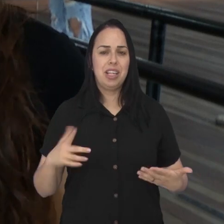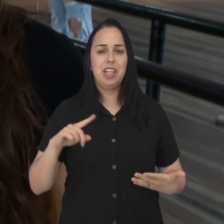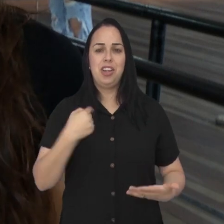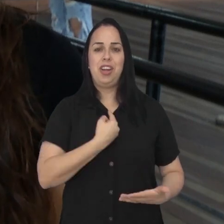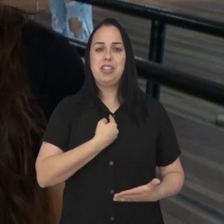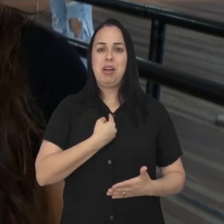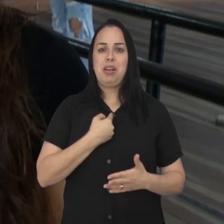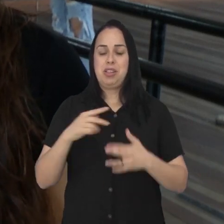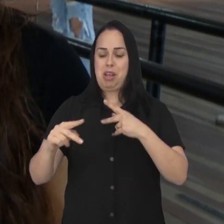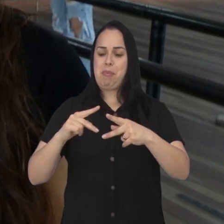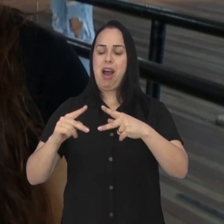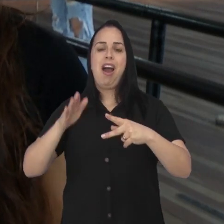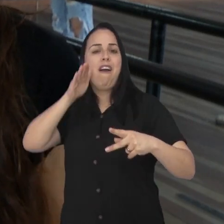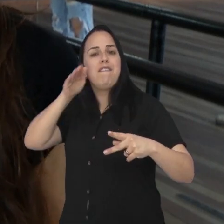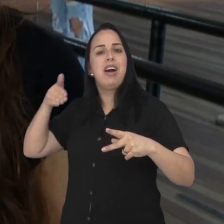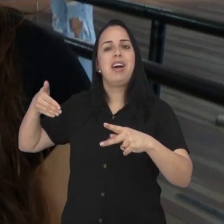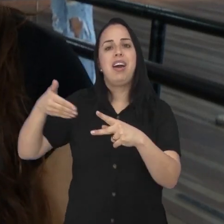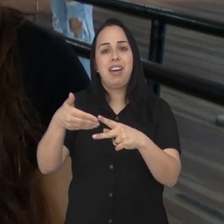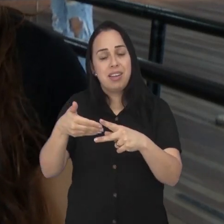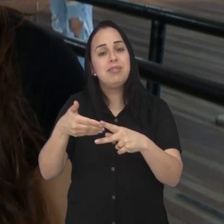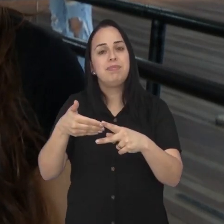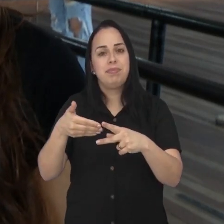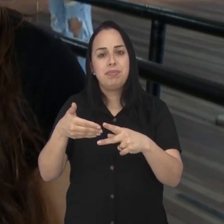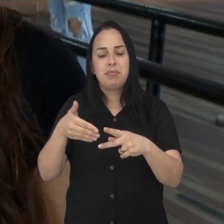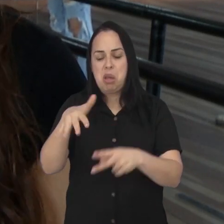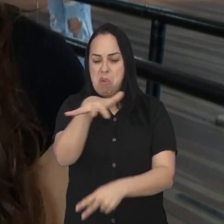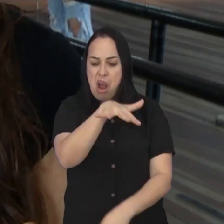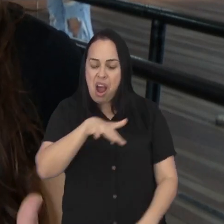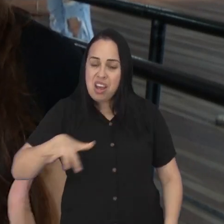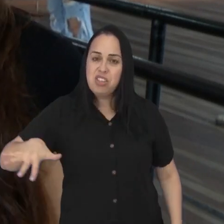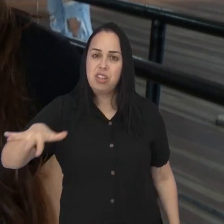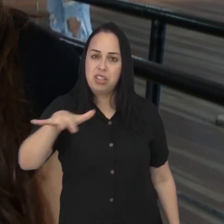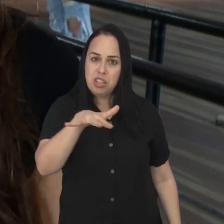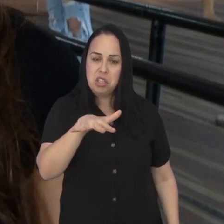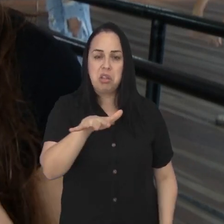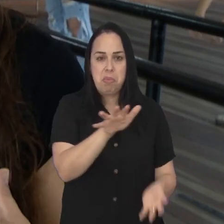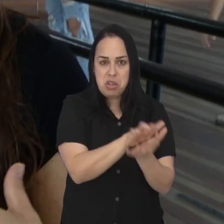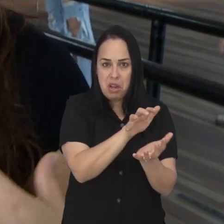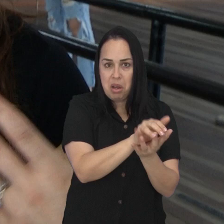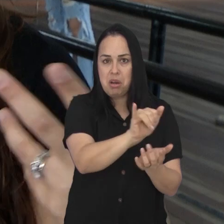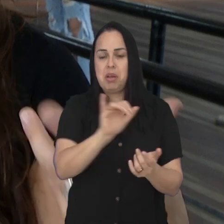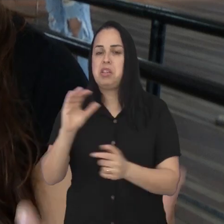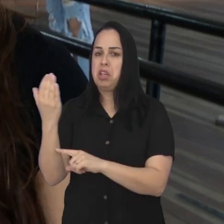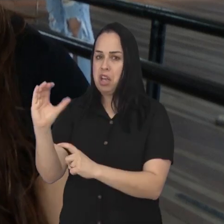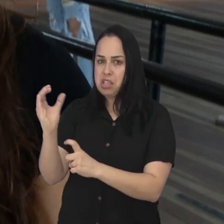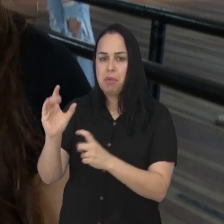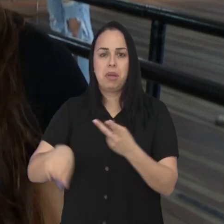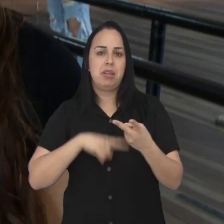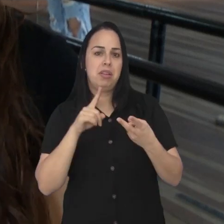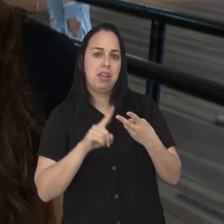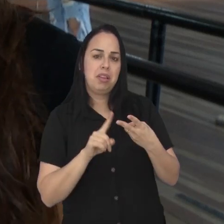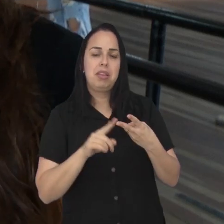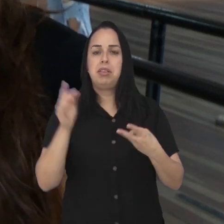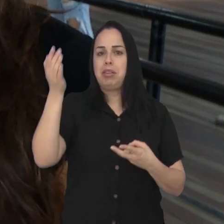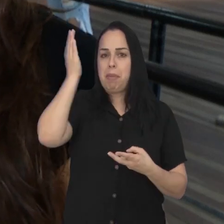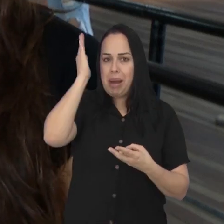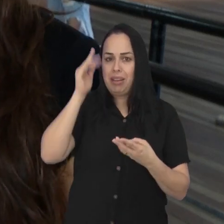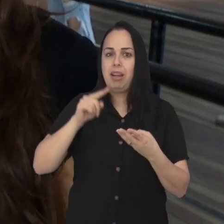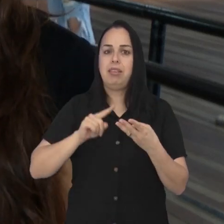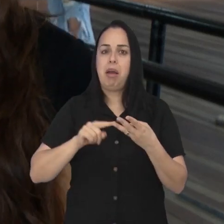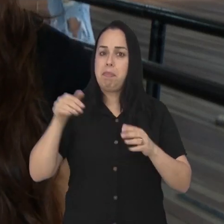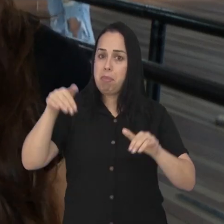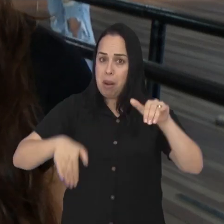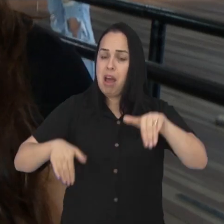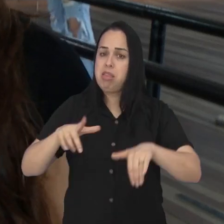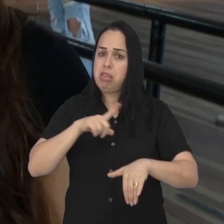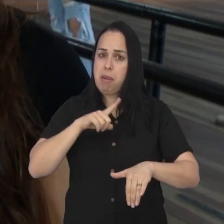nós somos conhecidos, São José especificamente, né? Região, né? Tem Jacareí, tem Caçapava, tem Taubaté, até